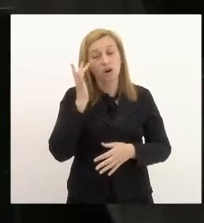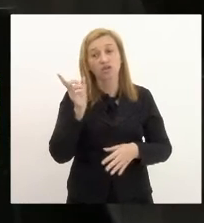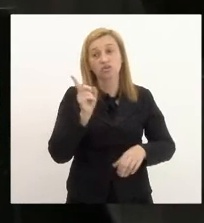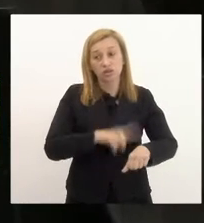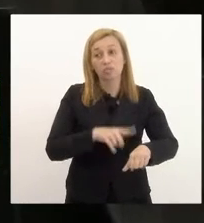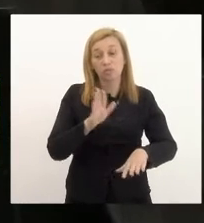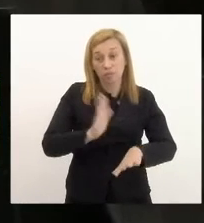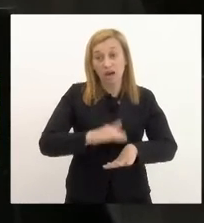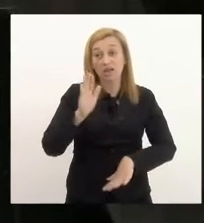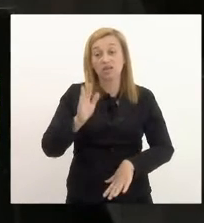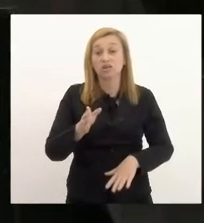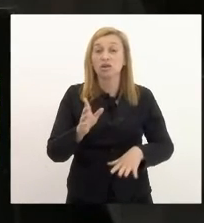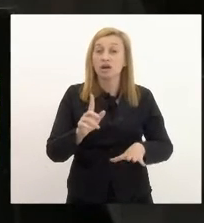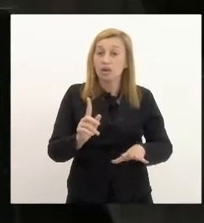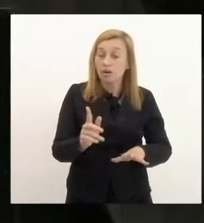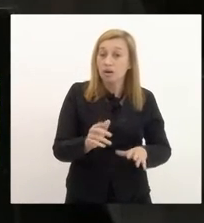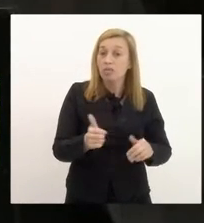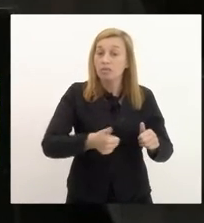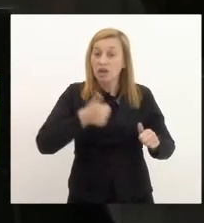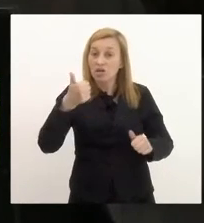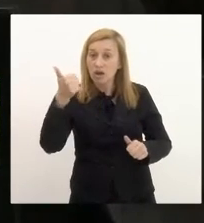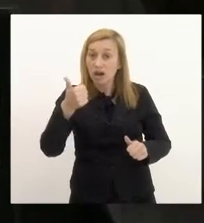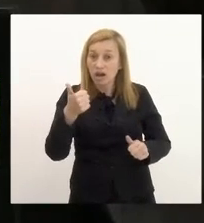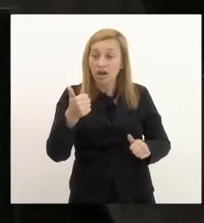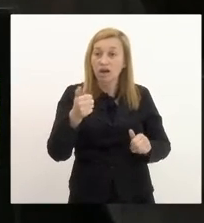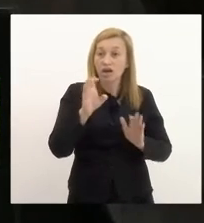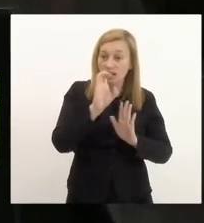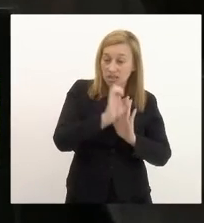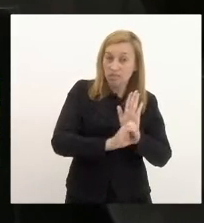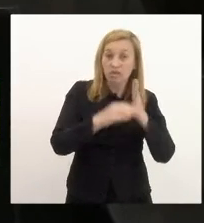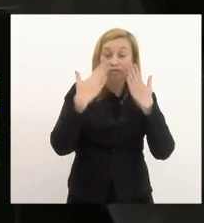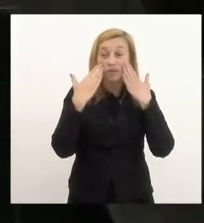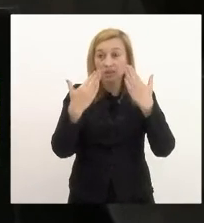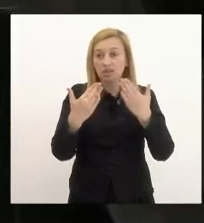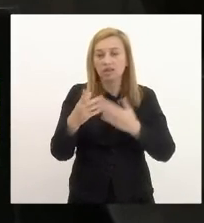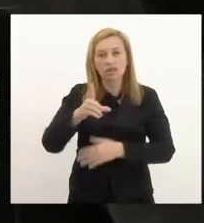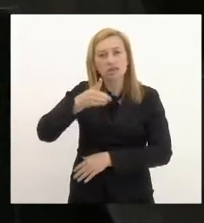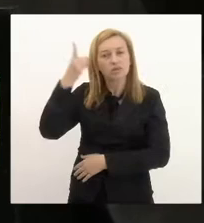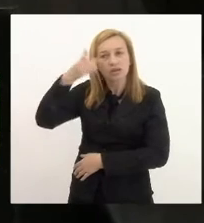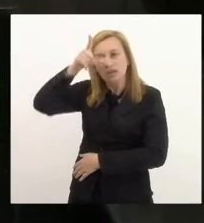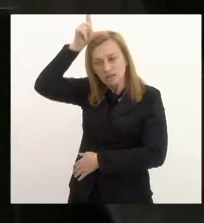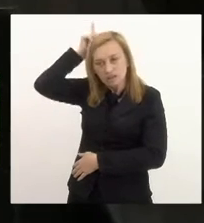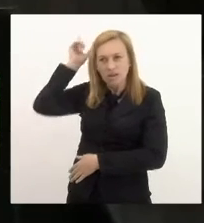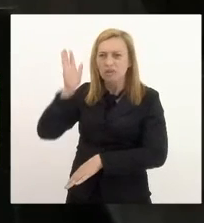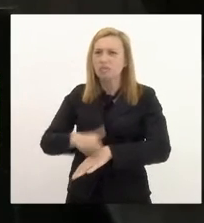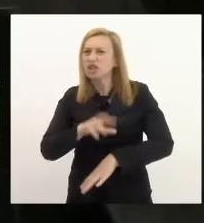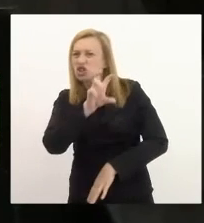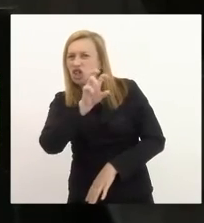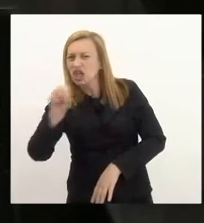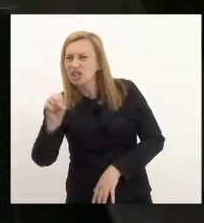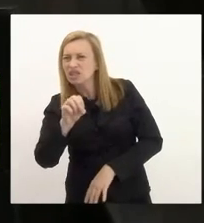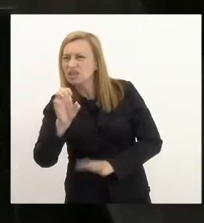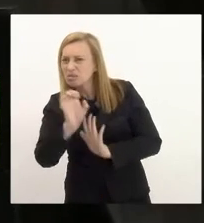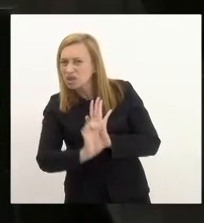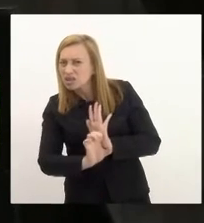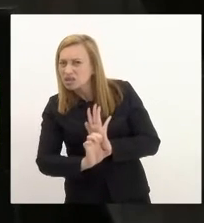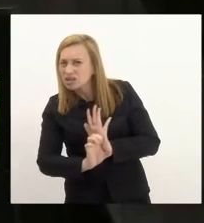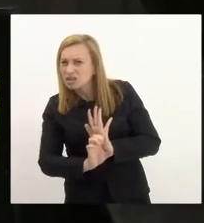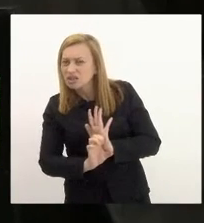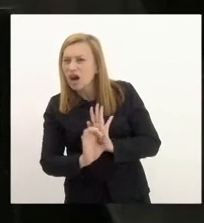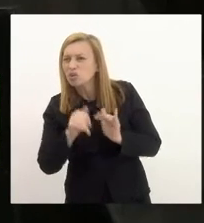pouco mais de tempo para amadurecer A análise sobre as emendas foram apresentadas neste Paulo me corrija são mais de 500 emendas